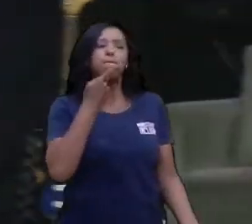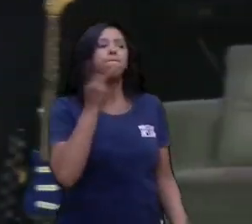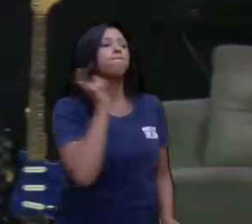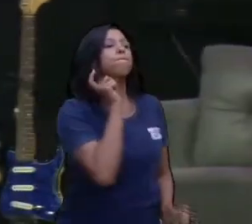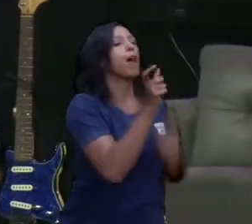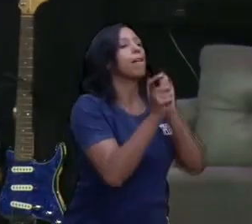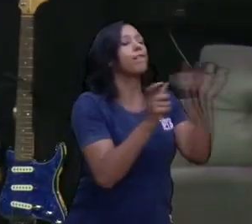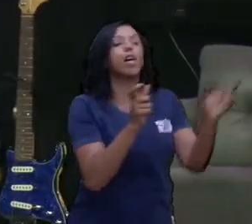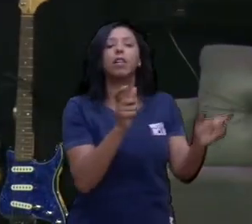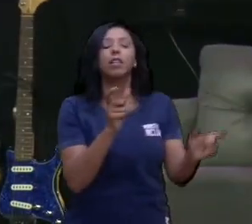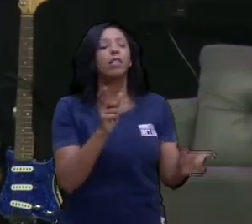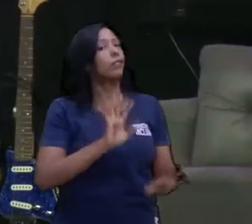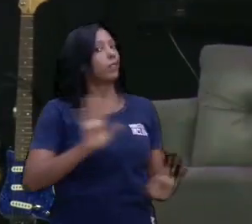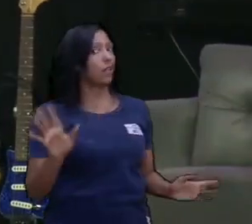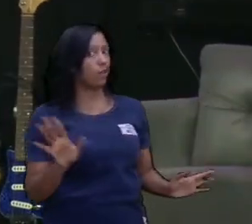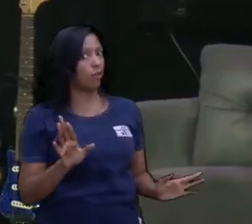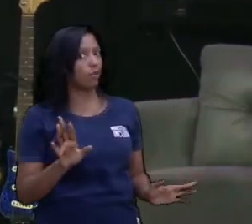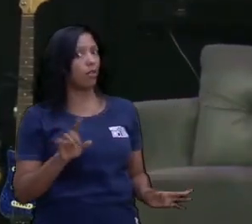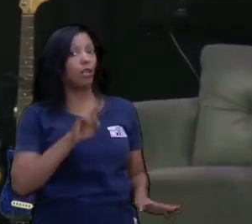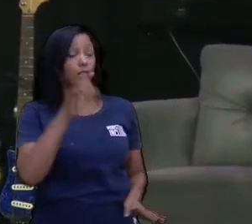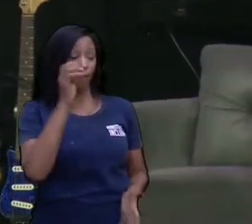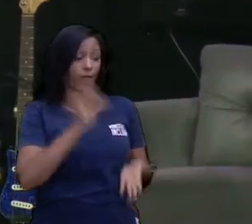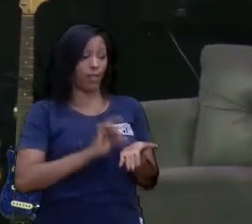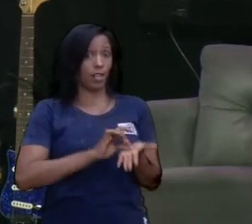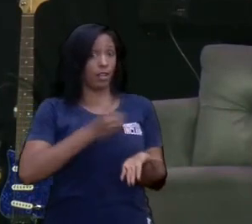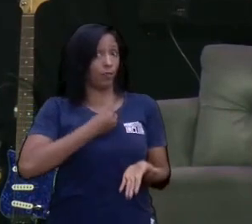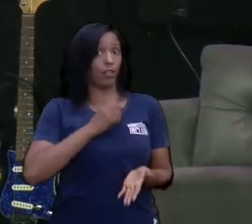pessoas se pode falar de várias maneiras mesma coisa